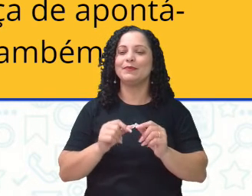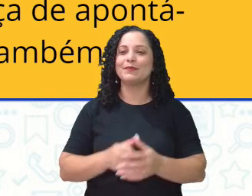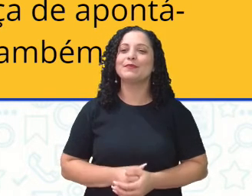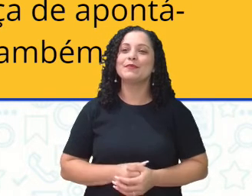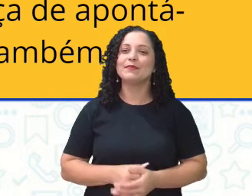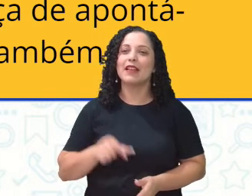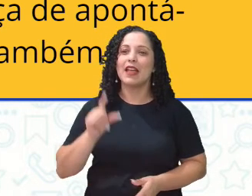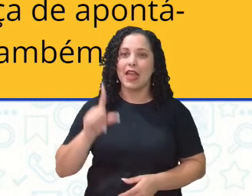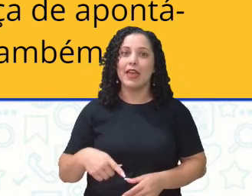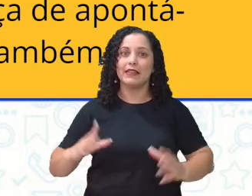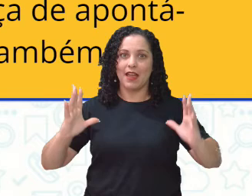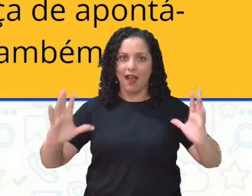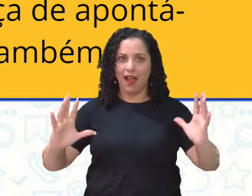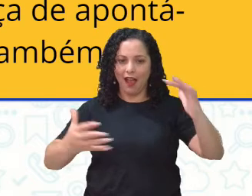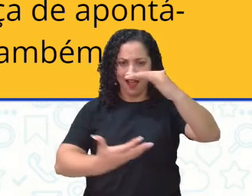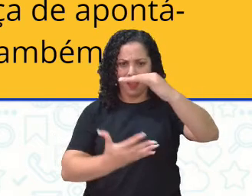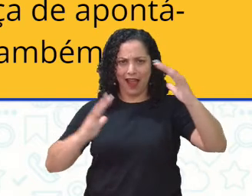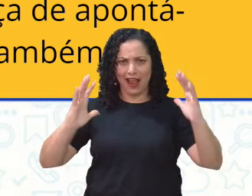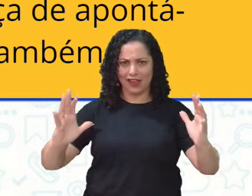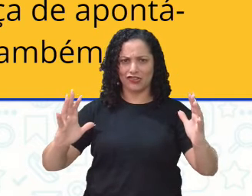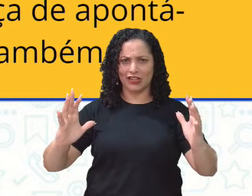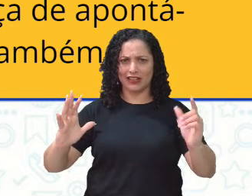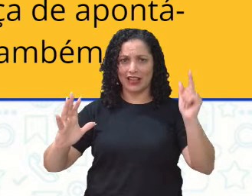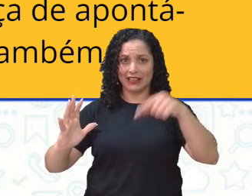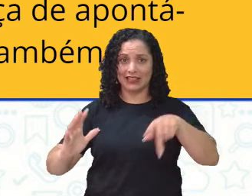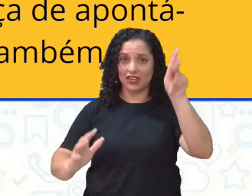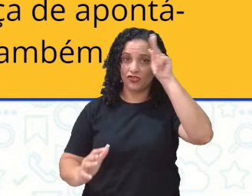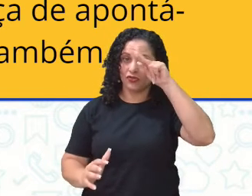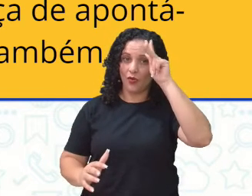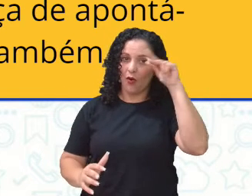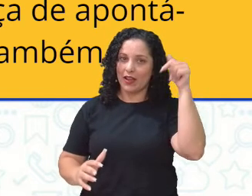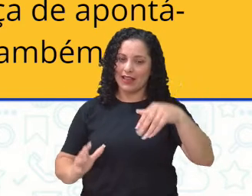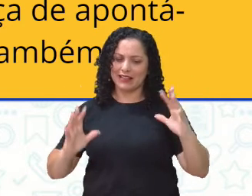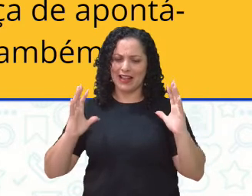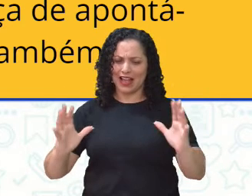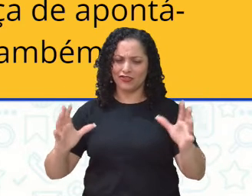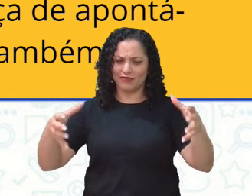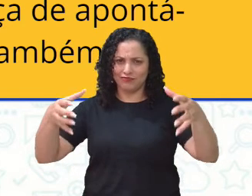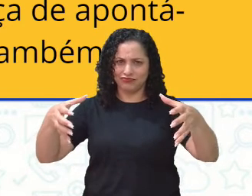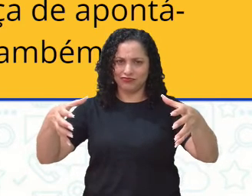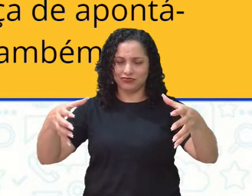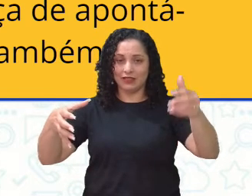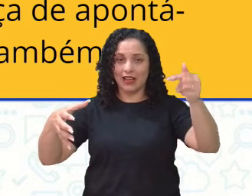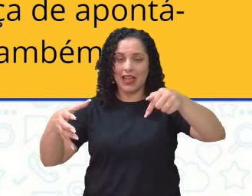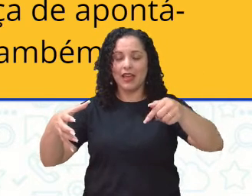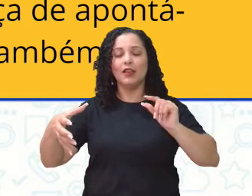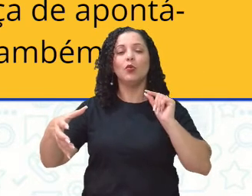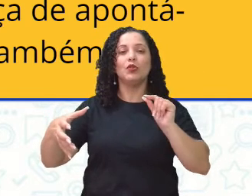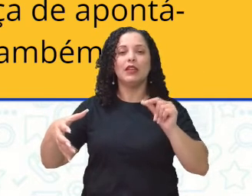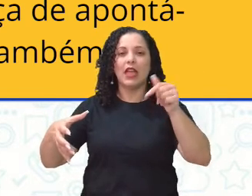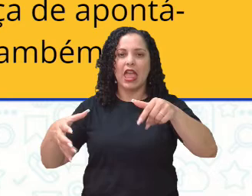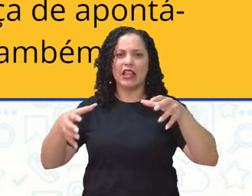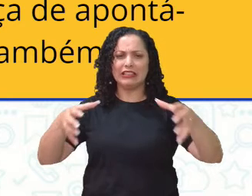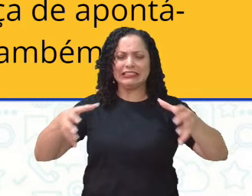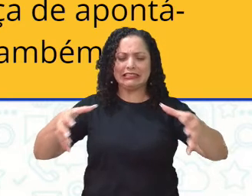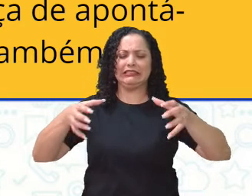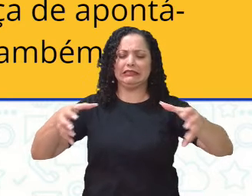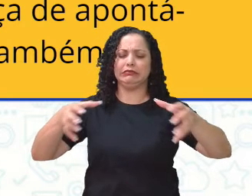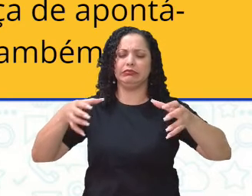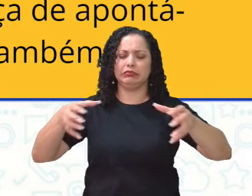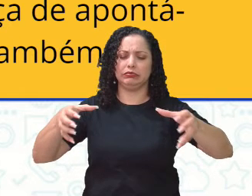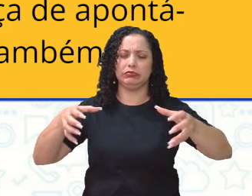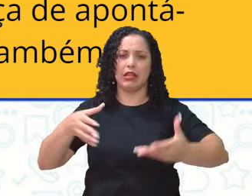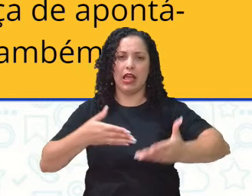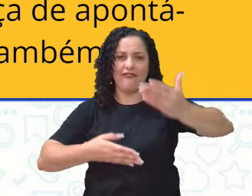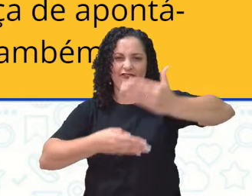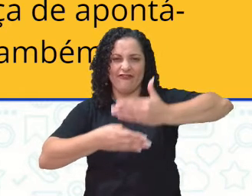é a caixa do correio. Na história, ela é fundamental para que o conflito ocorra. Suas vontades, pirraça e interação com o